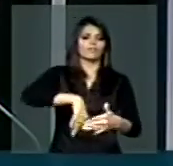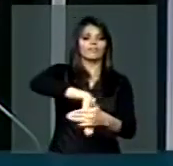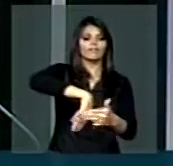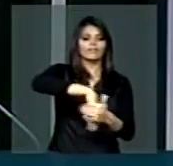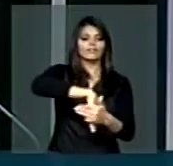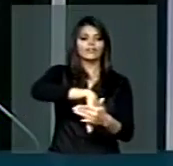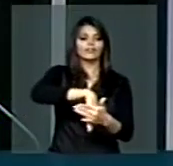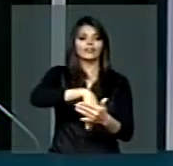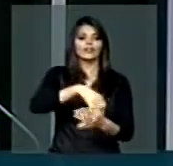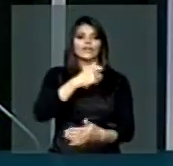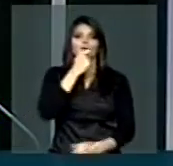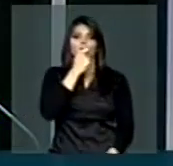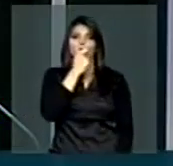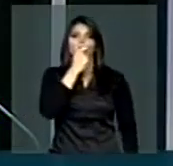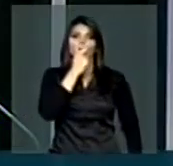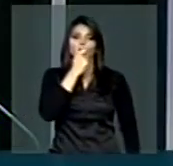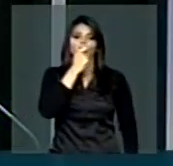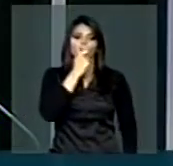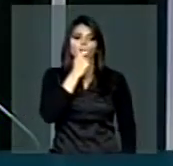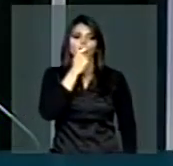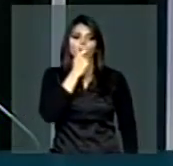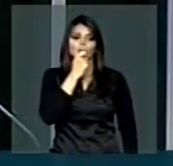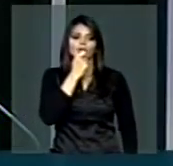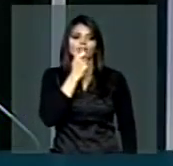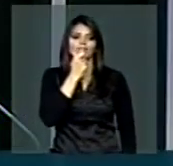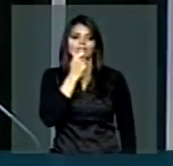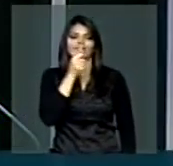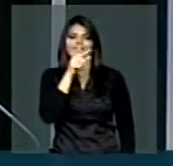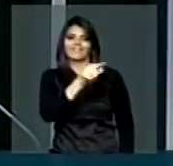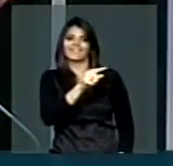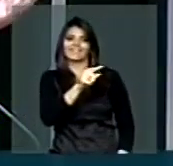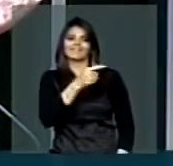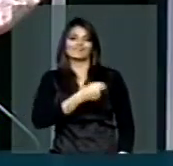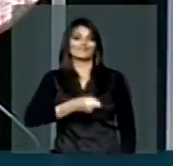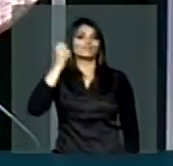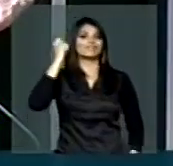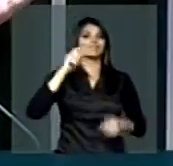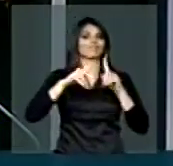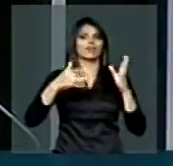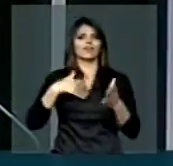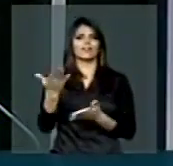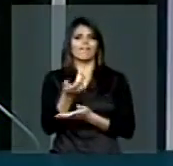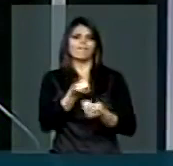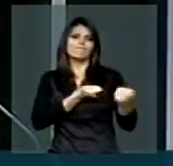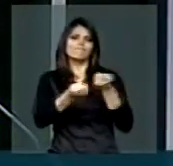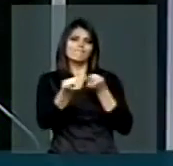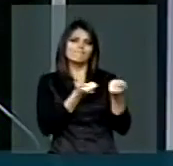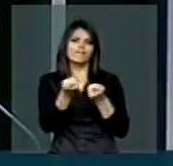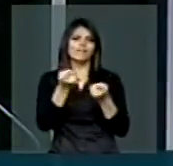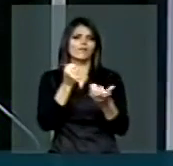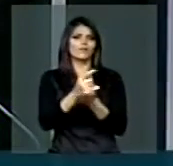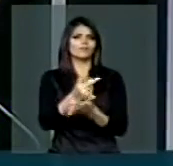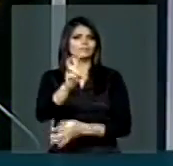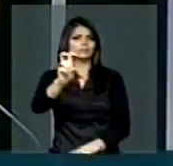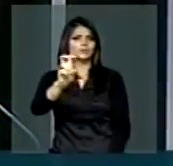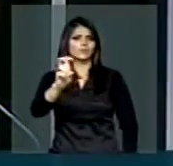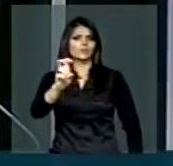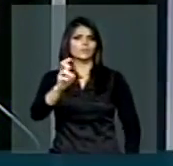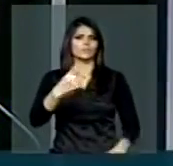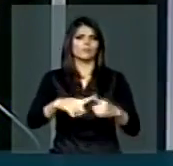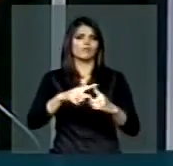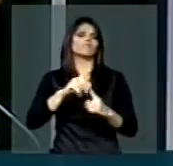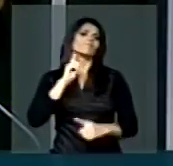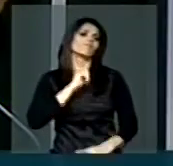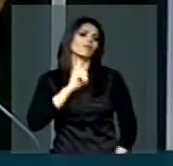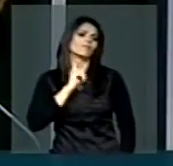com o apito na boca. O Vasco estava querendo comprar aquele. Mas agora é muito, tem que comprar 5. Porque o